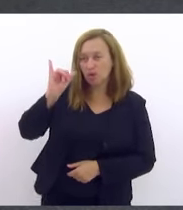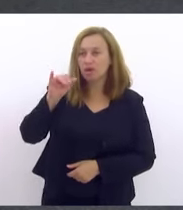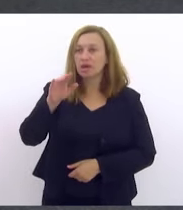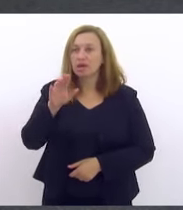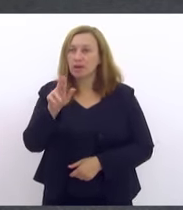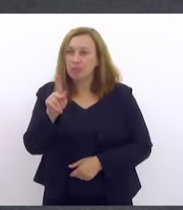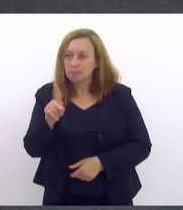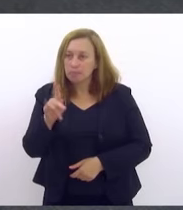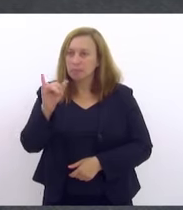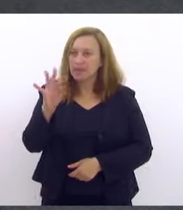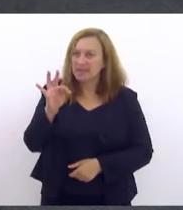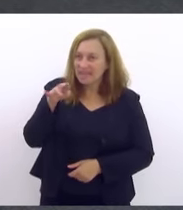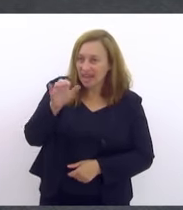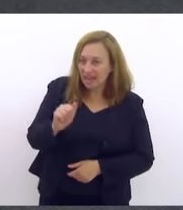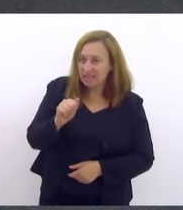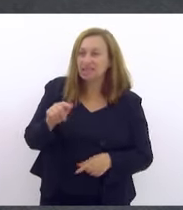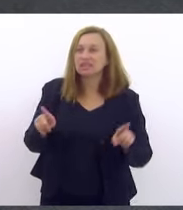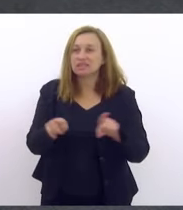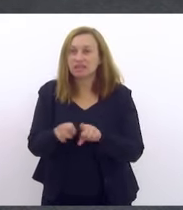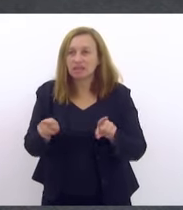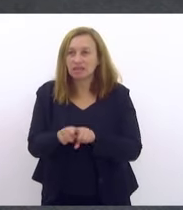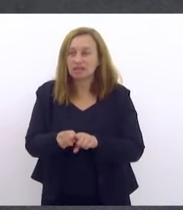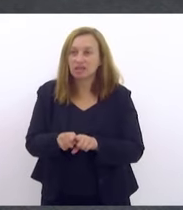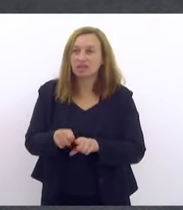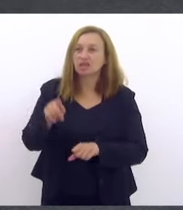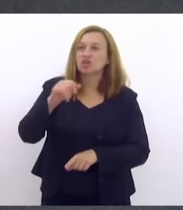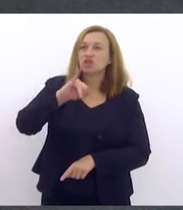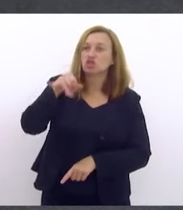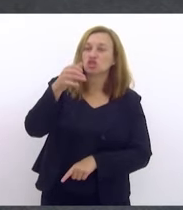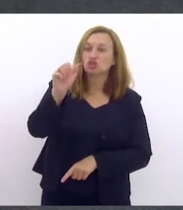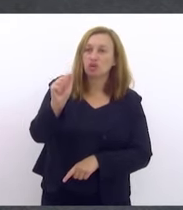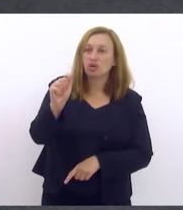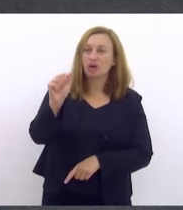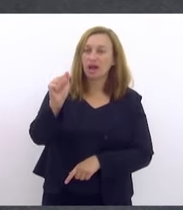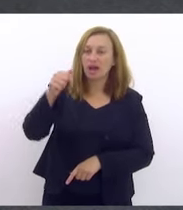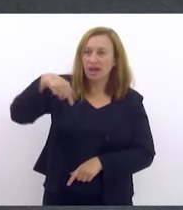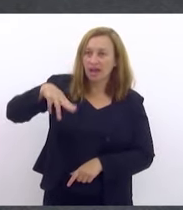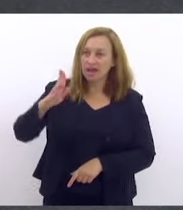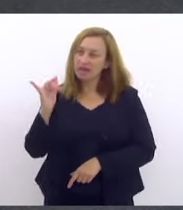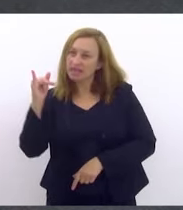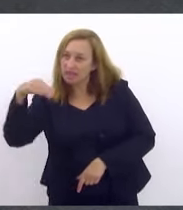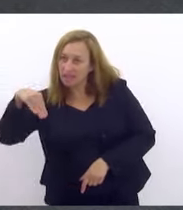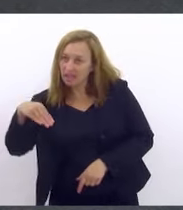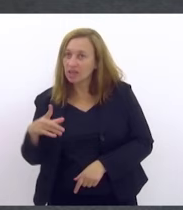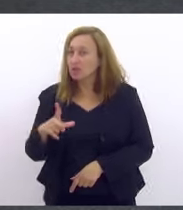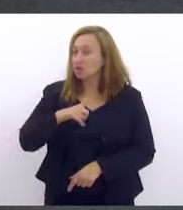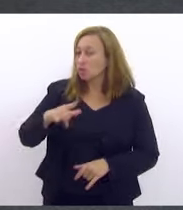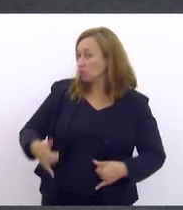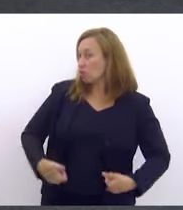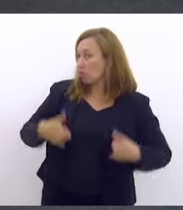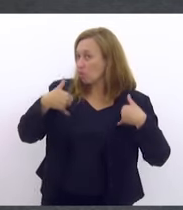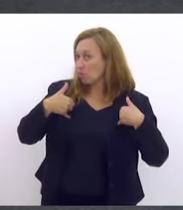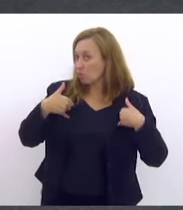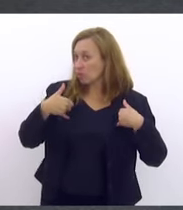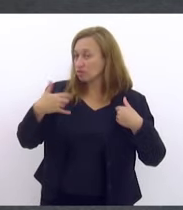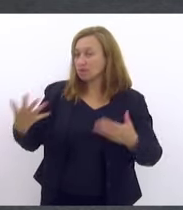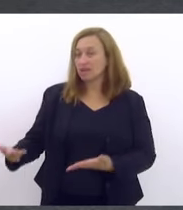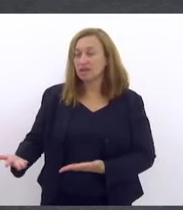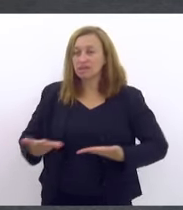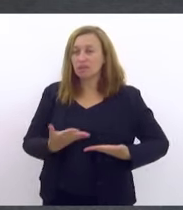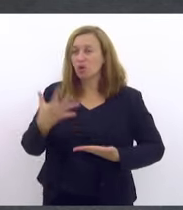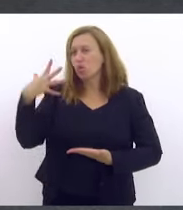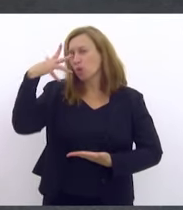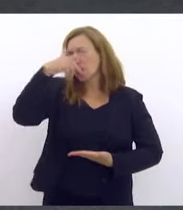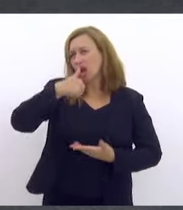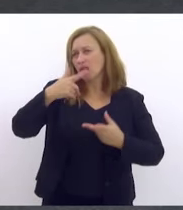pau, que é também o caso do mestre Joaquim Cipó, da quem, inclusive, eu tive a honra de receber um lindo